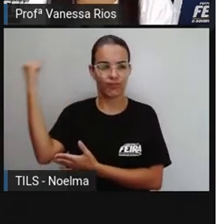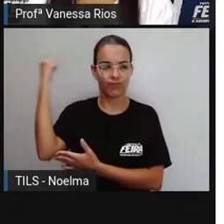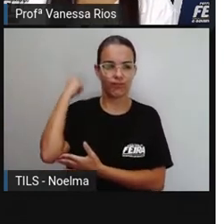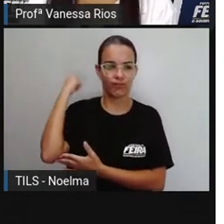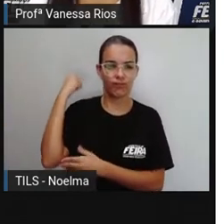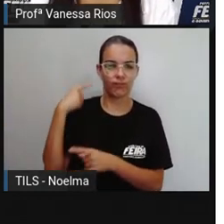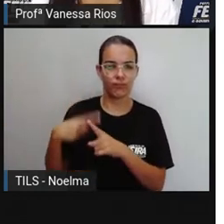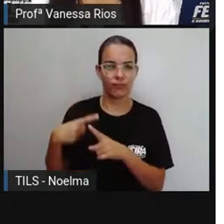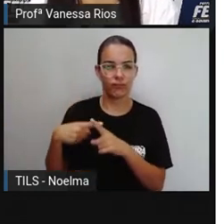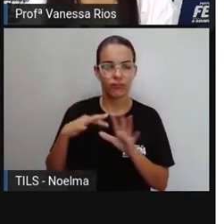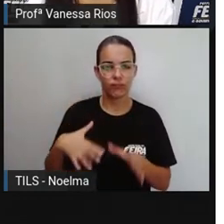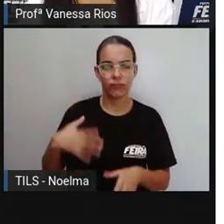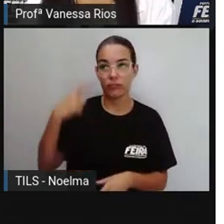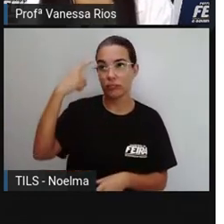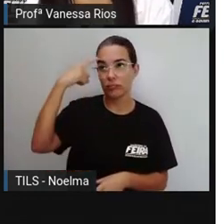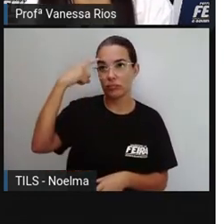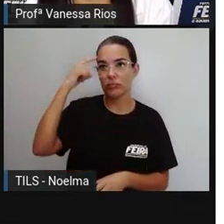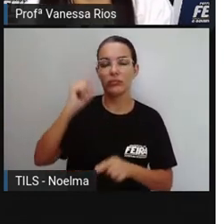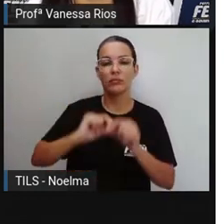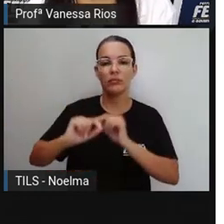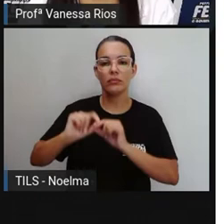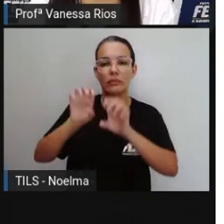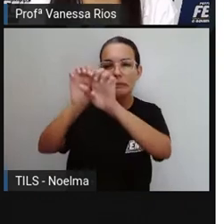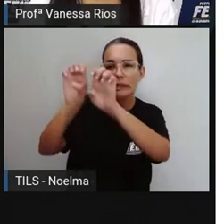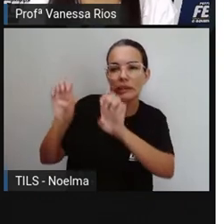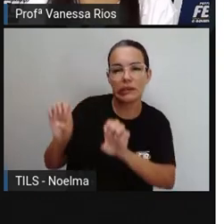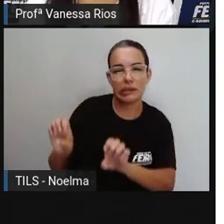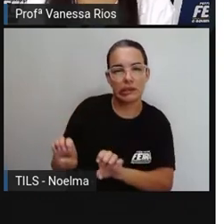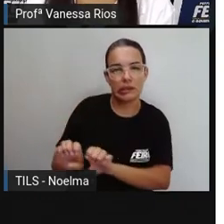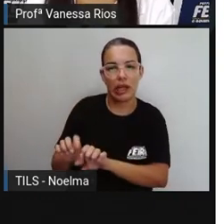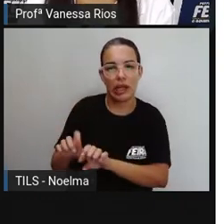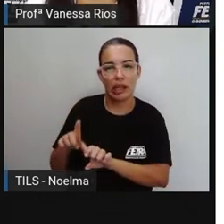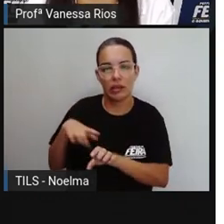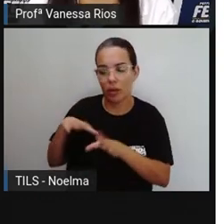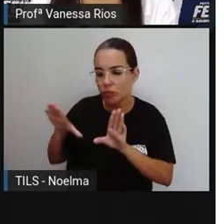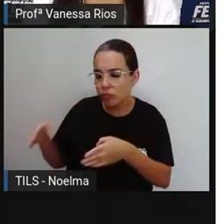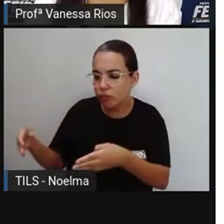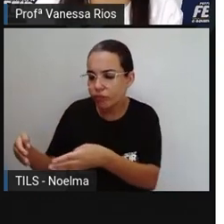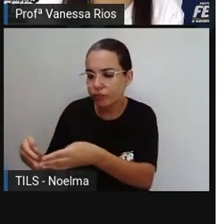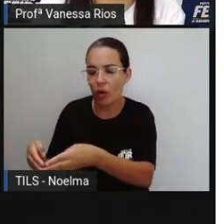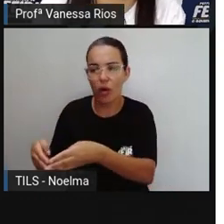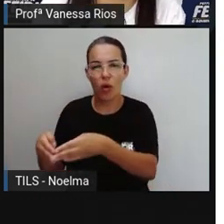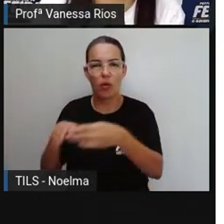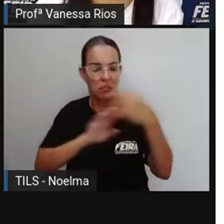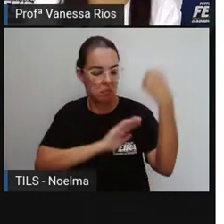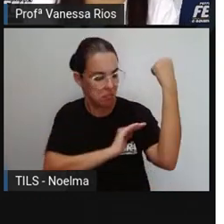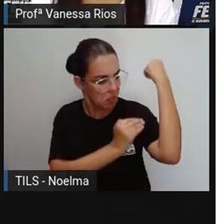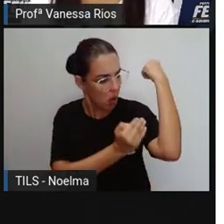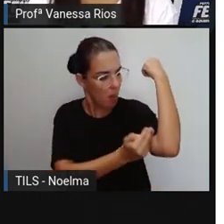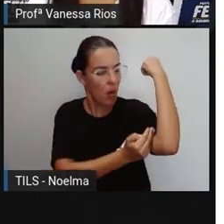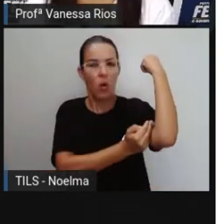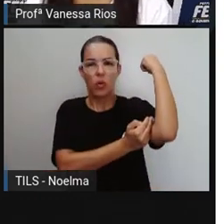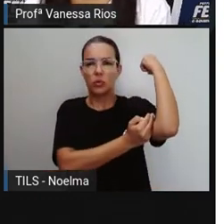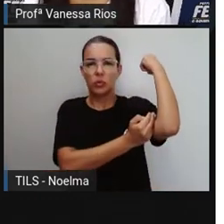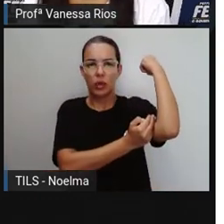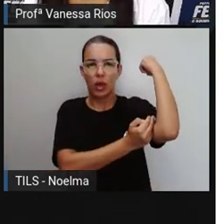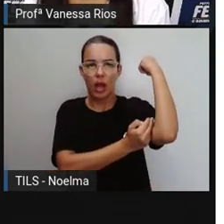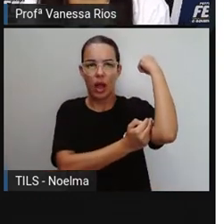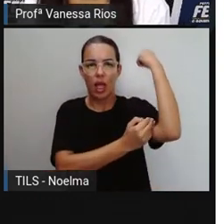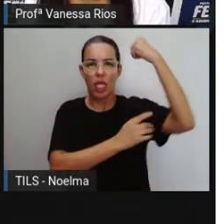gente já pensa em algo estruturado, né? Algo que tem um direcionamento para o trabalho com o músculo,